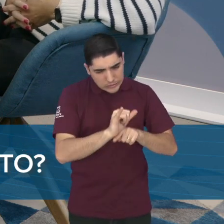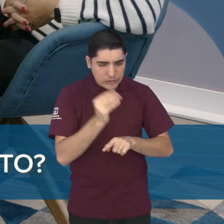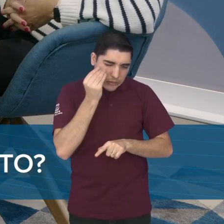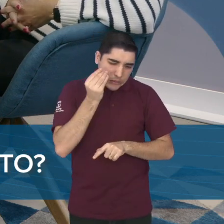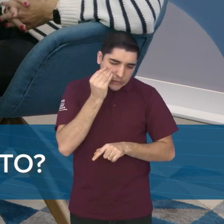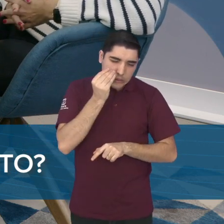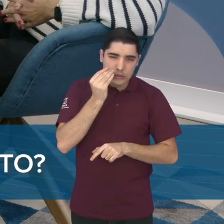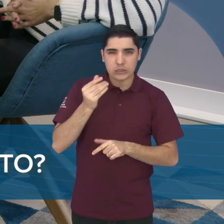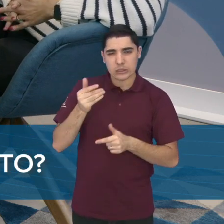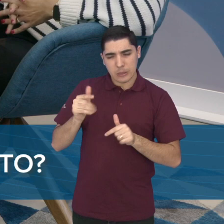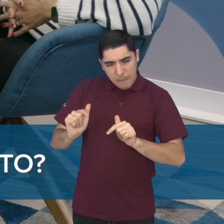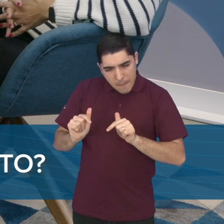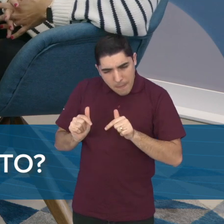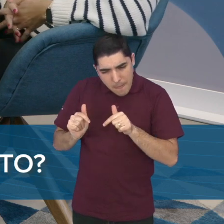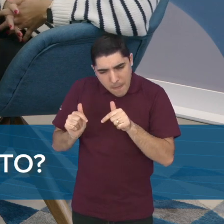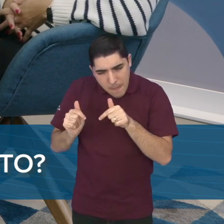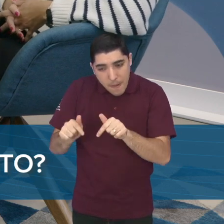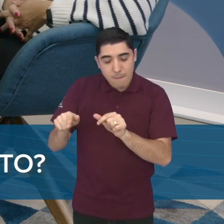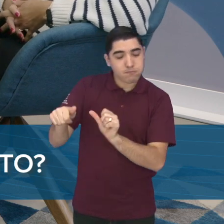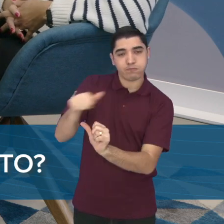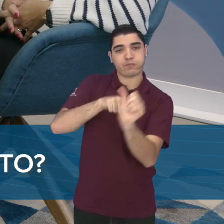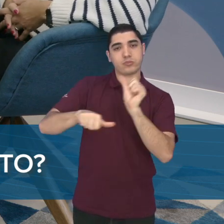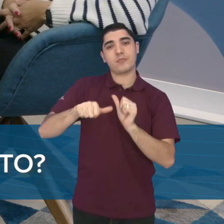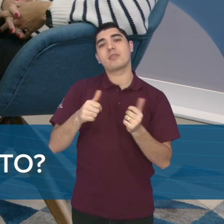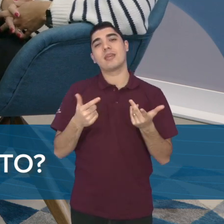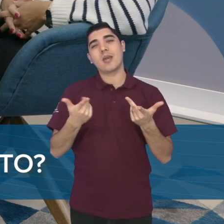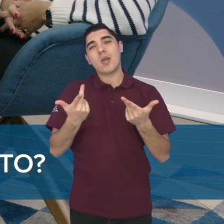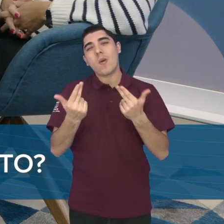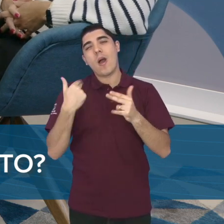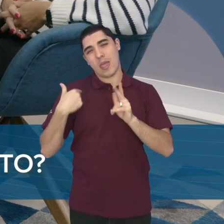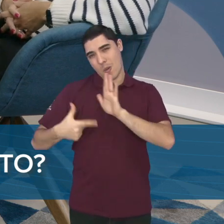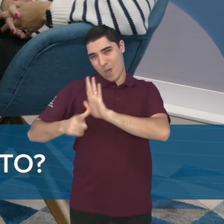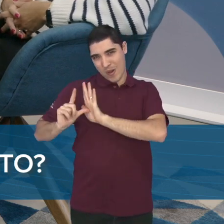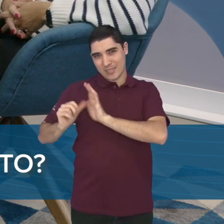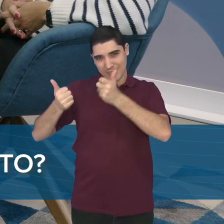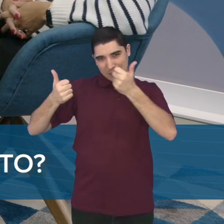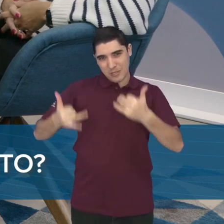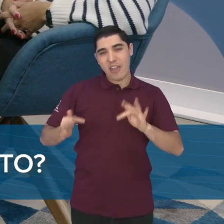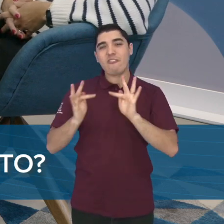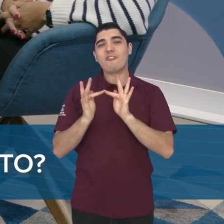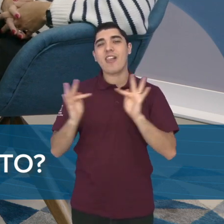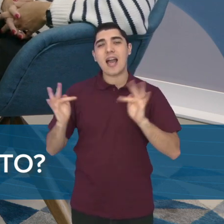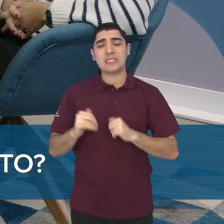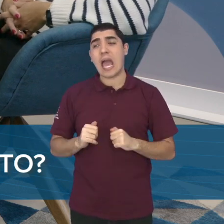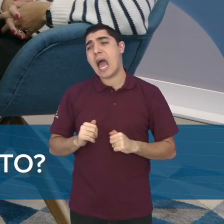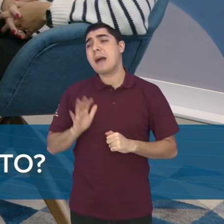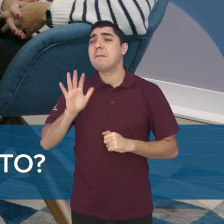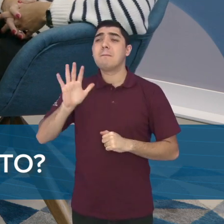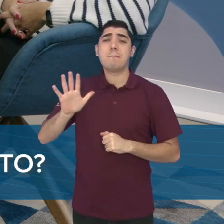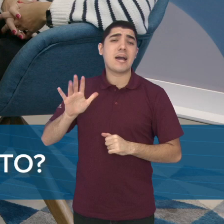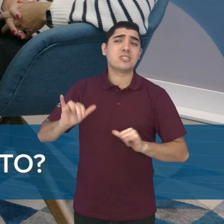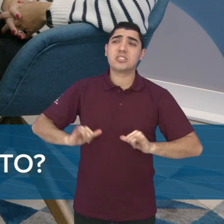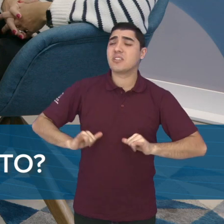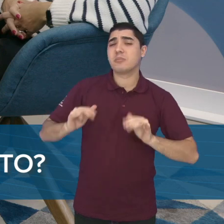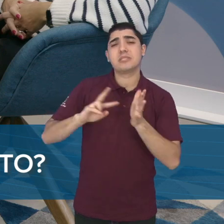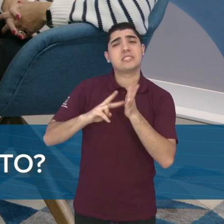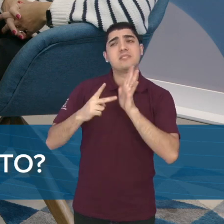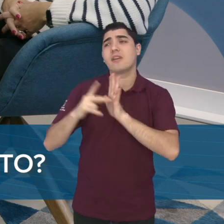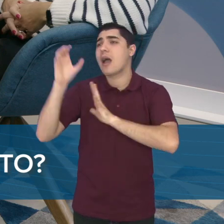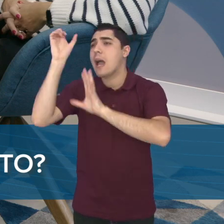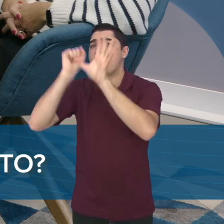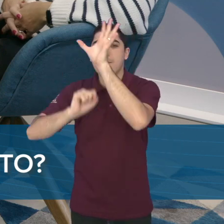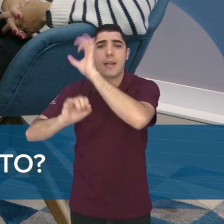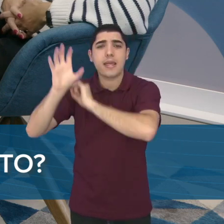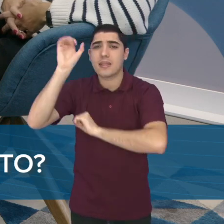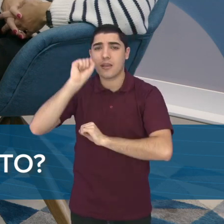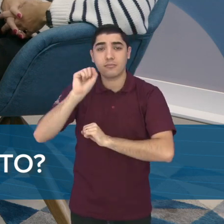além dessas que eu mencionei na introdução, é assim, mas tudo é aprendizado, não sei o quê. Esse